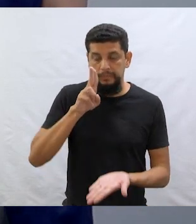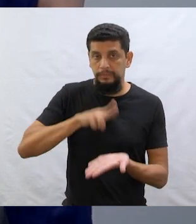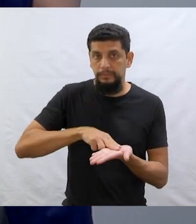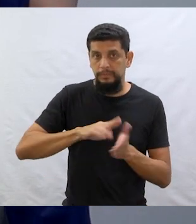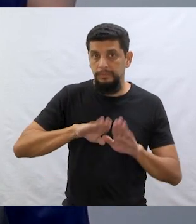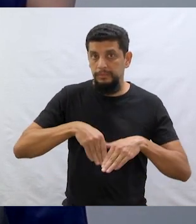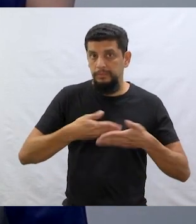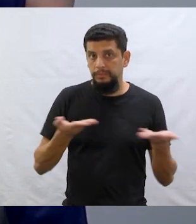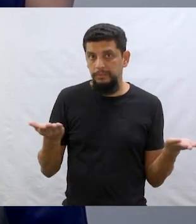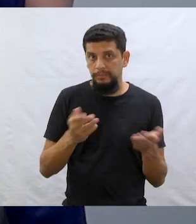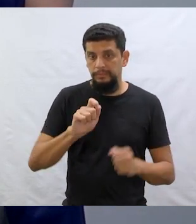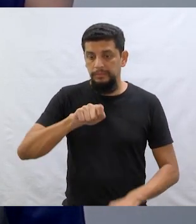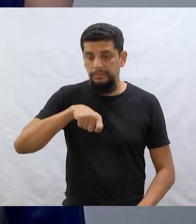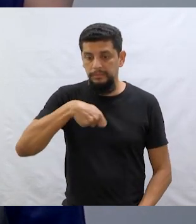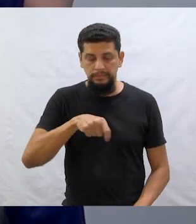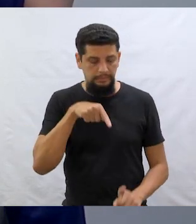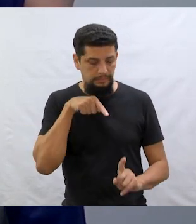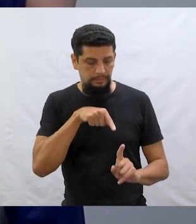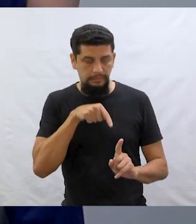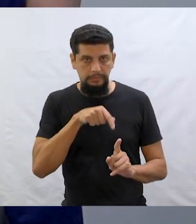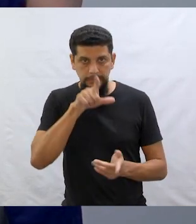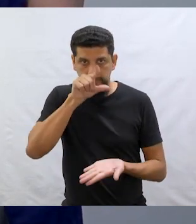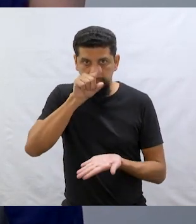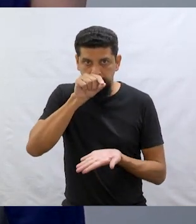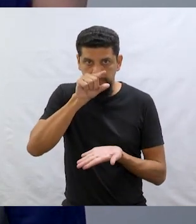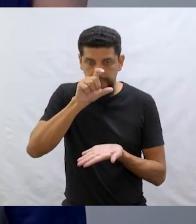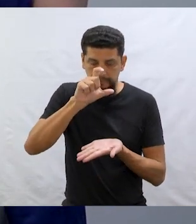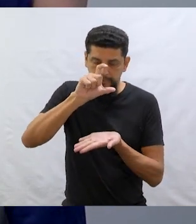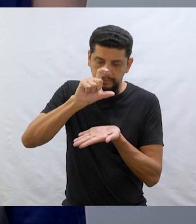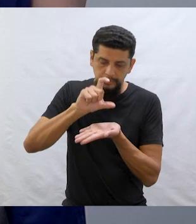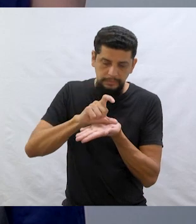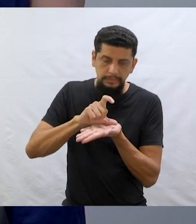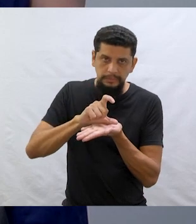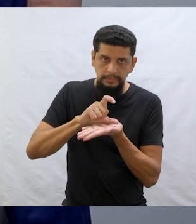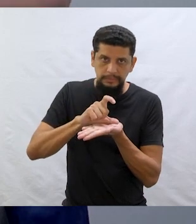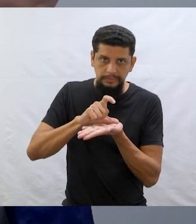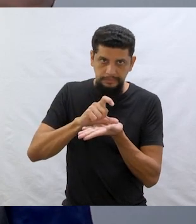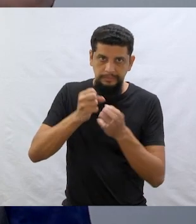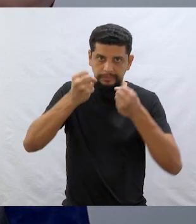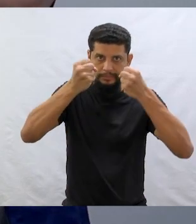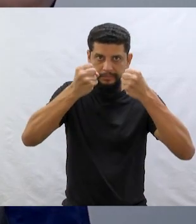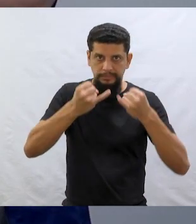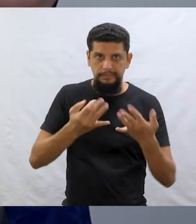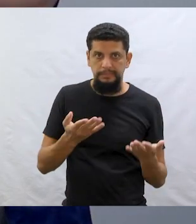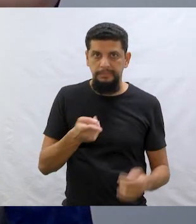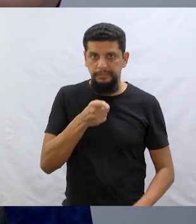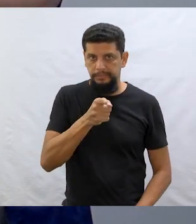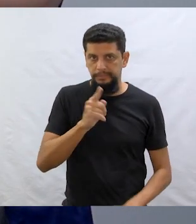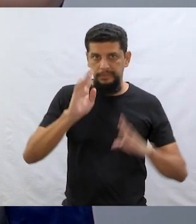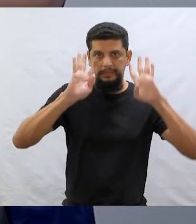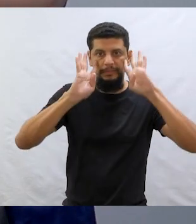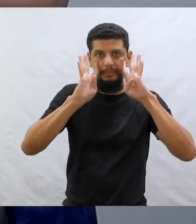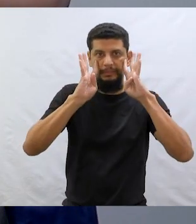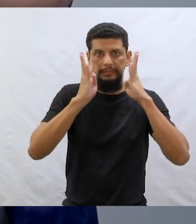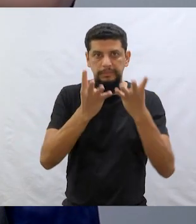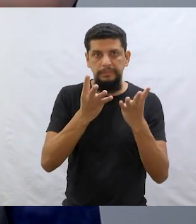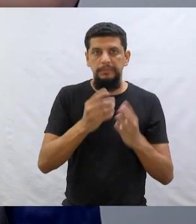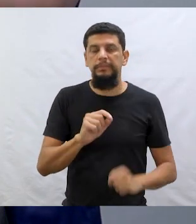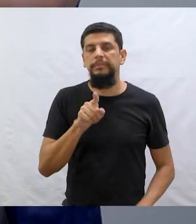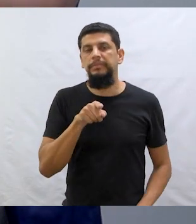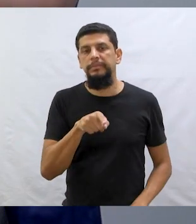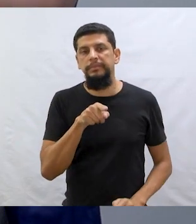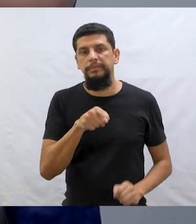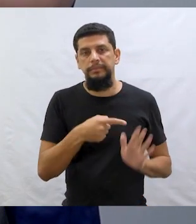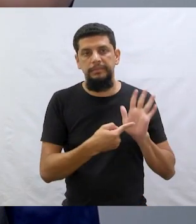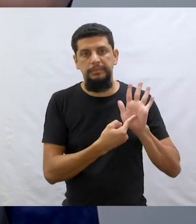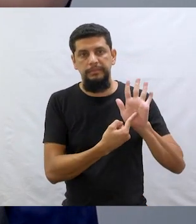Então, é sobre o pintinho que nós vamos falar. Sim. né? Então, preste atenção. O que, que vai